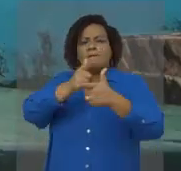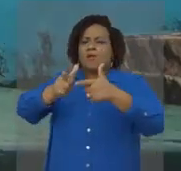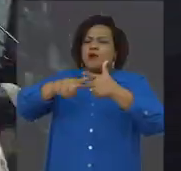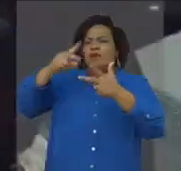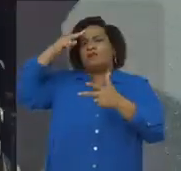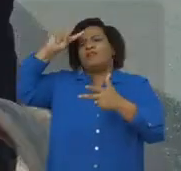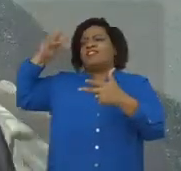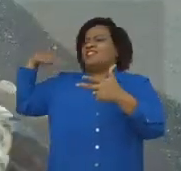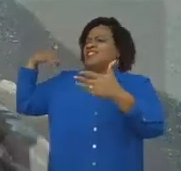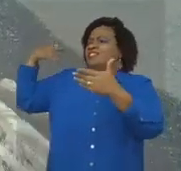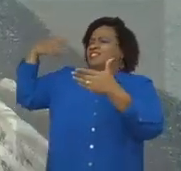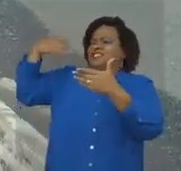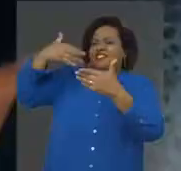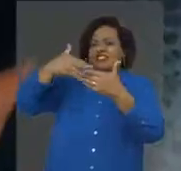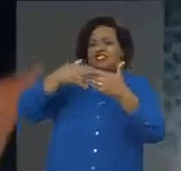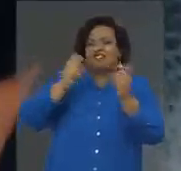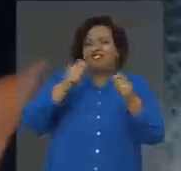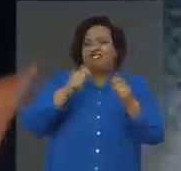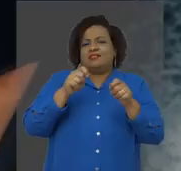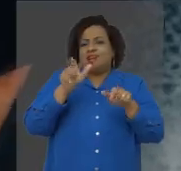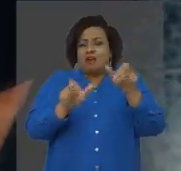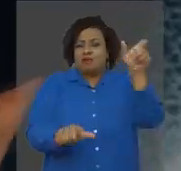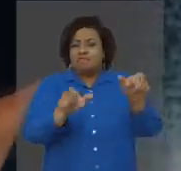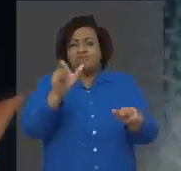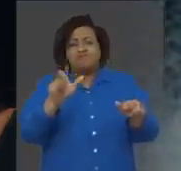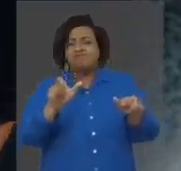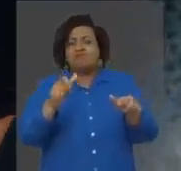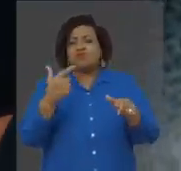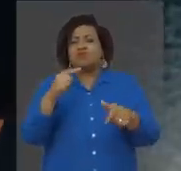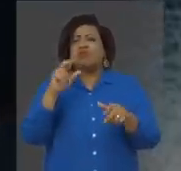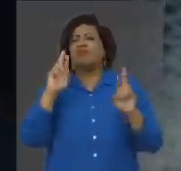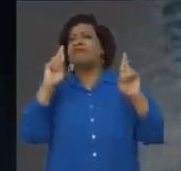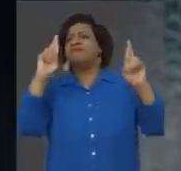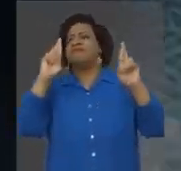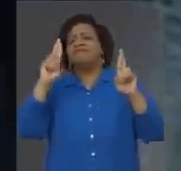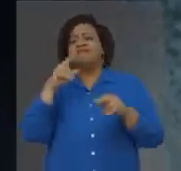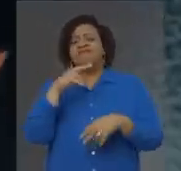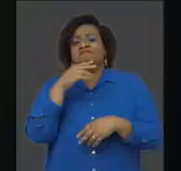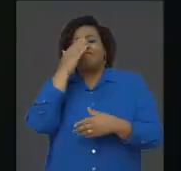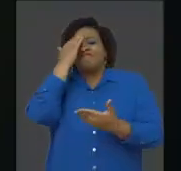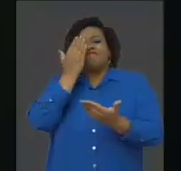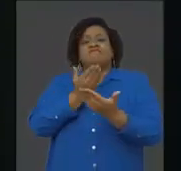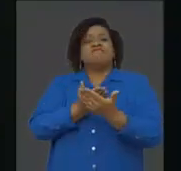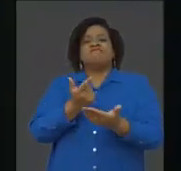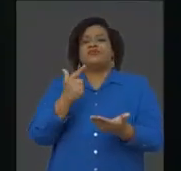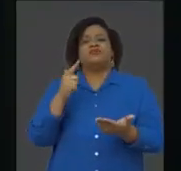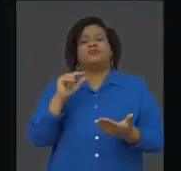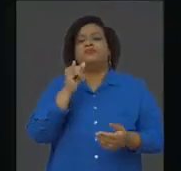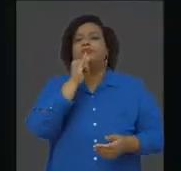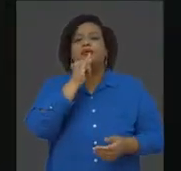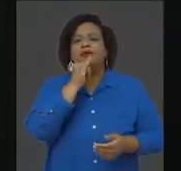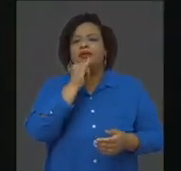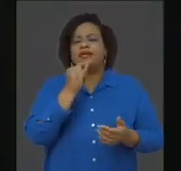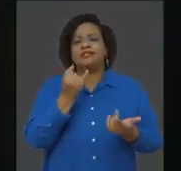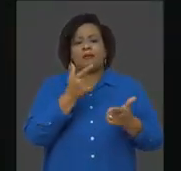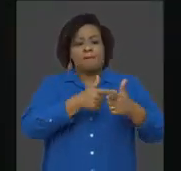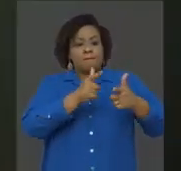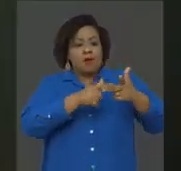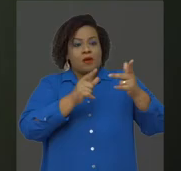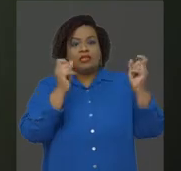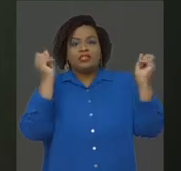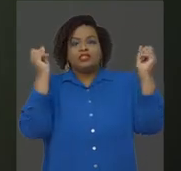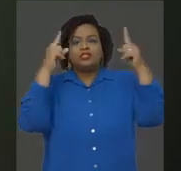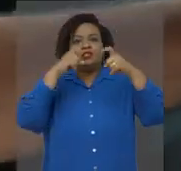superar problemas históricos que talvez muitos baianos hoje não tenham nem mais esperança, por exemplo. O desafio